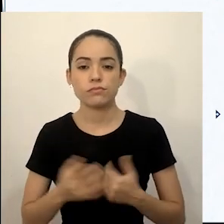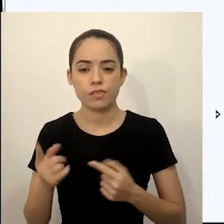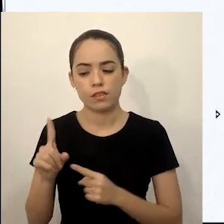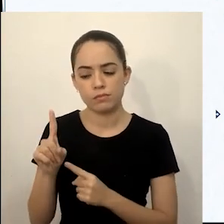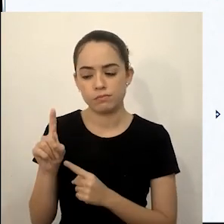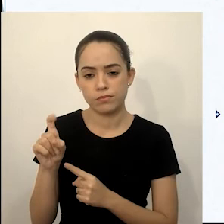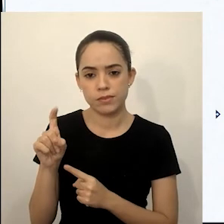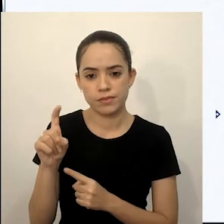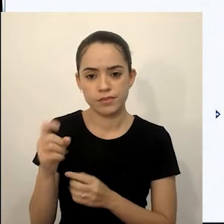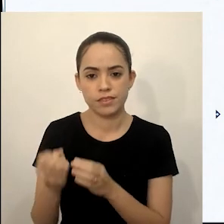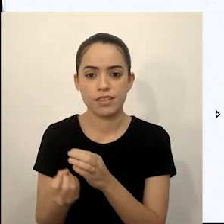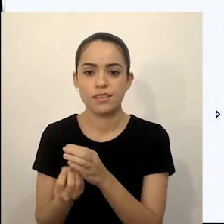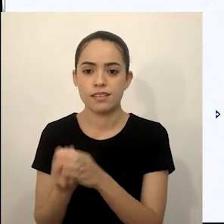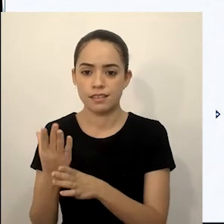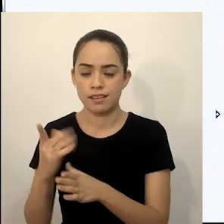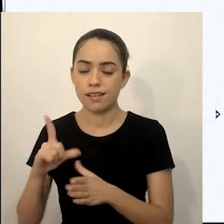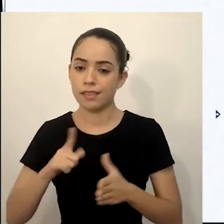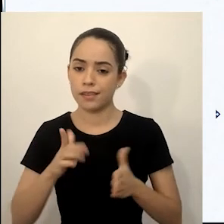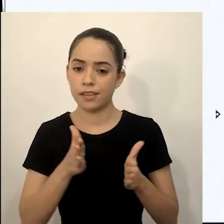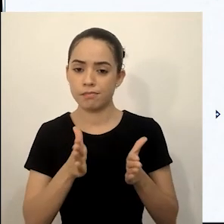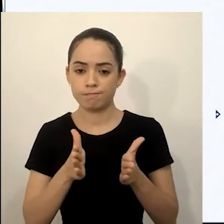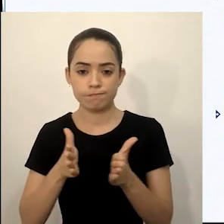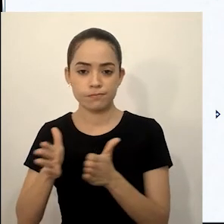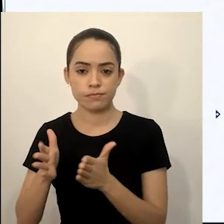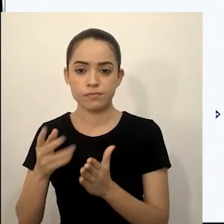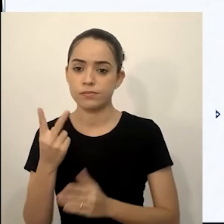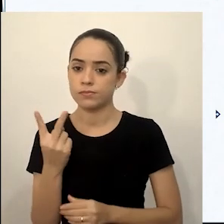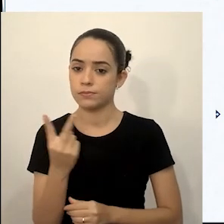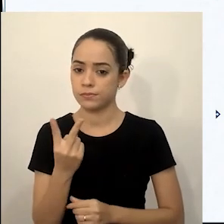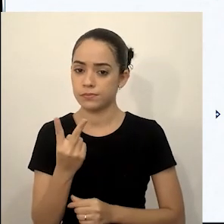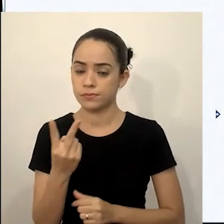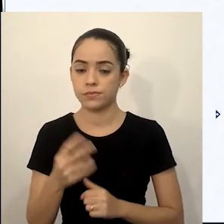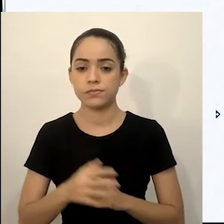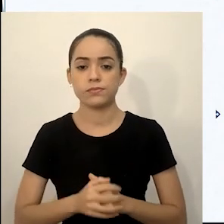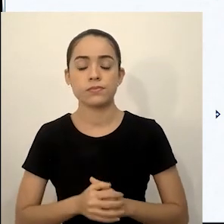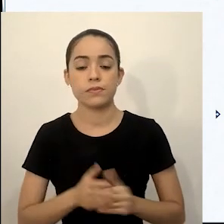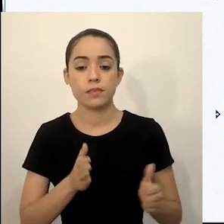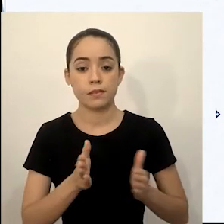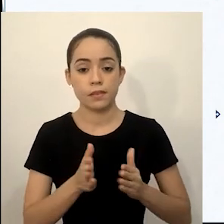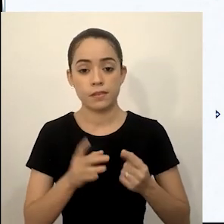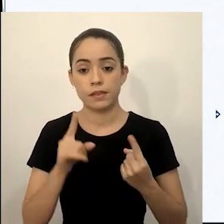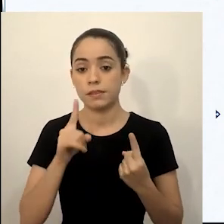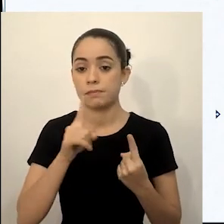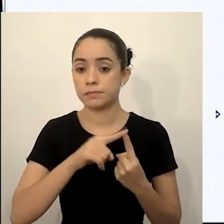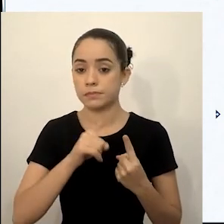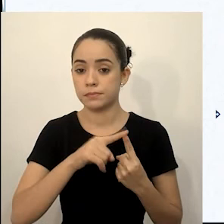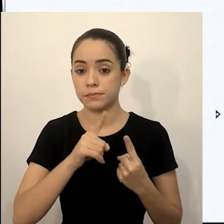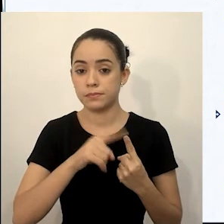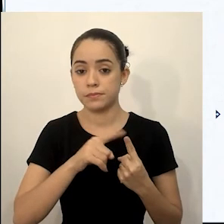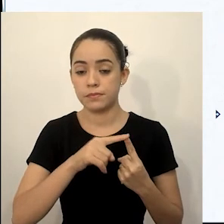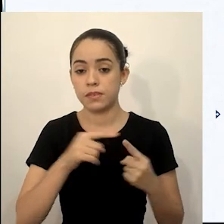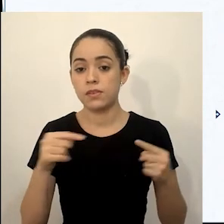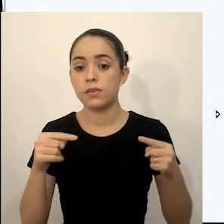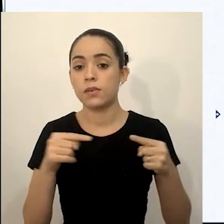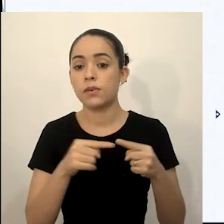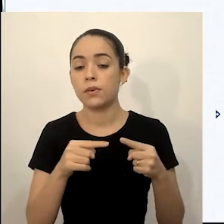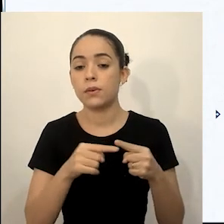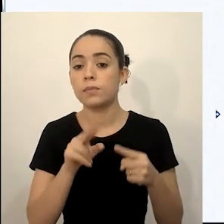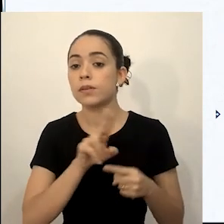O processo de espermatogênese compreende duas etapas.